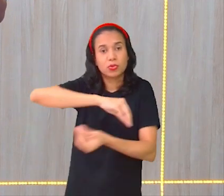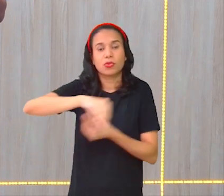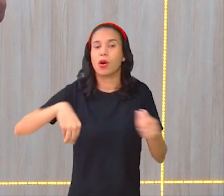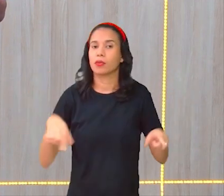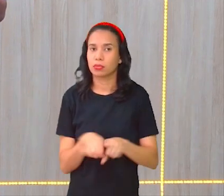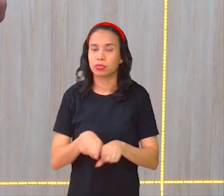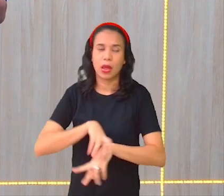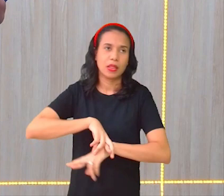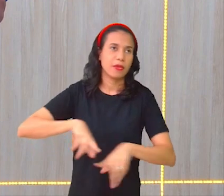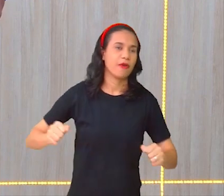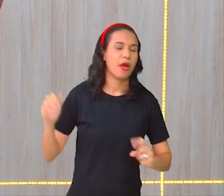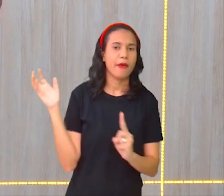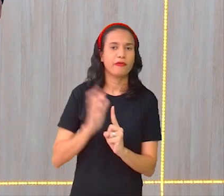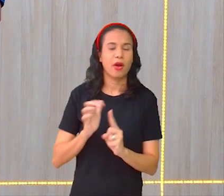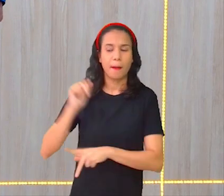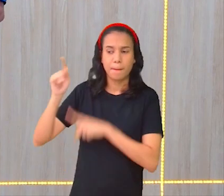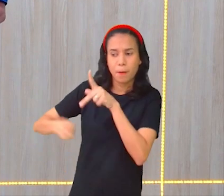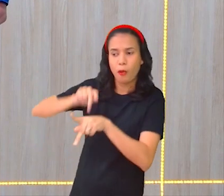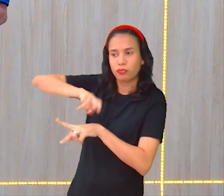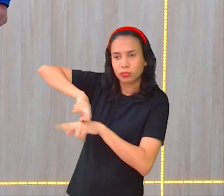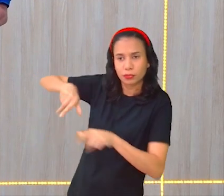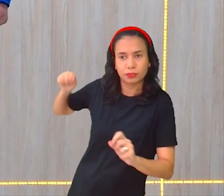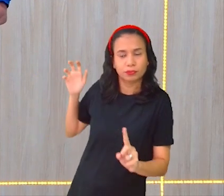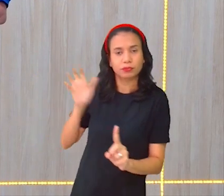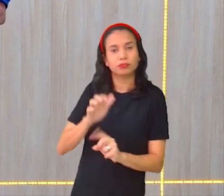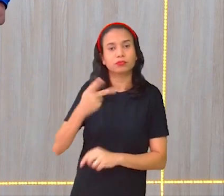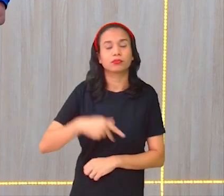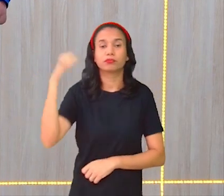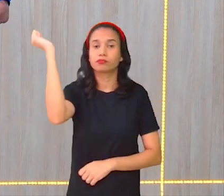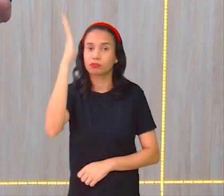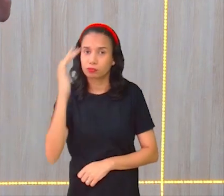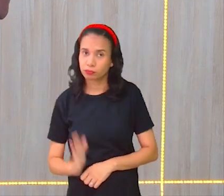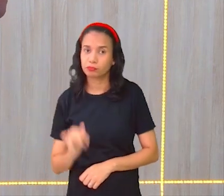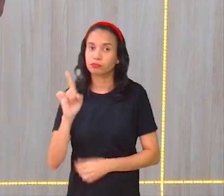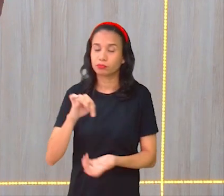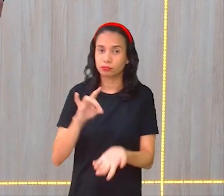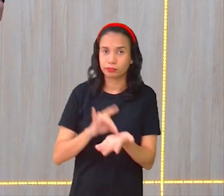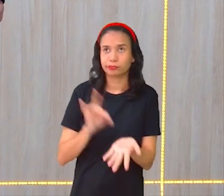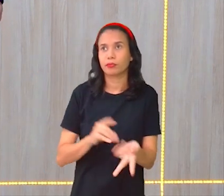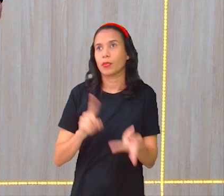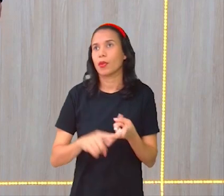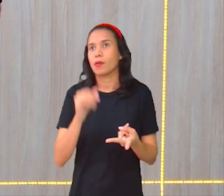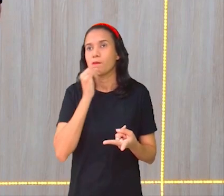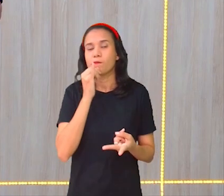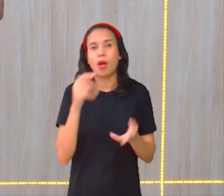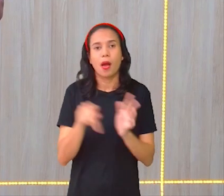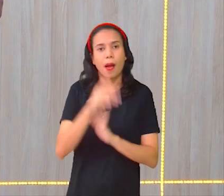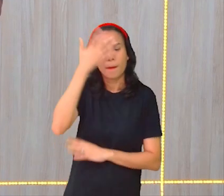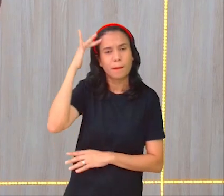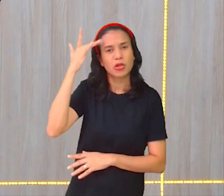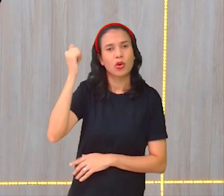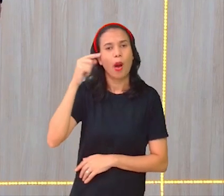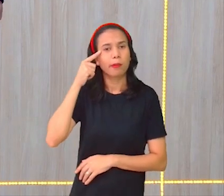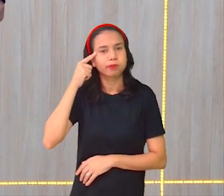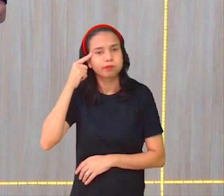de outros povos que vieram para o Brasil, né, como os orientais, né, que também